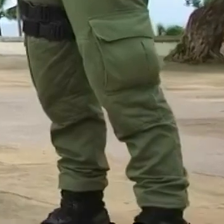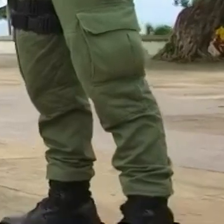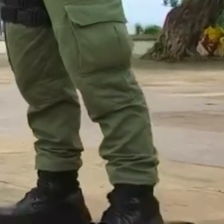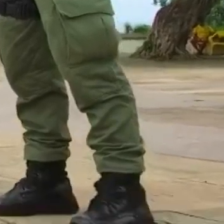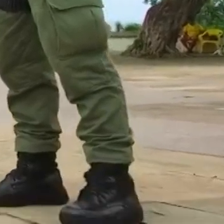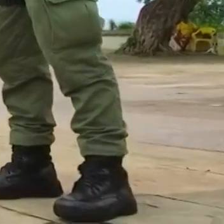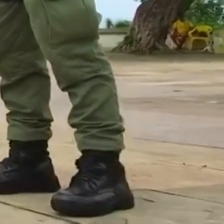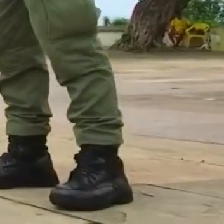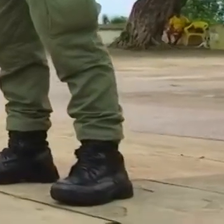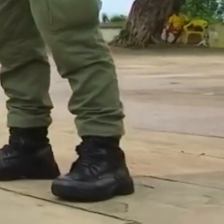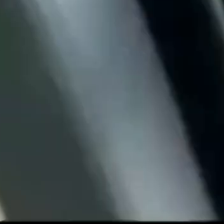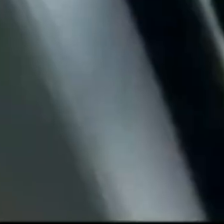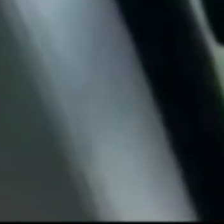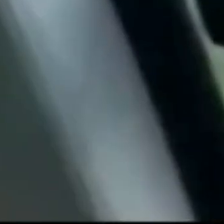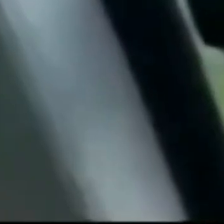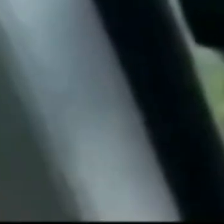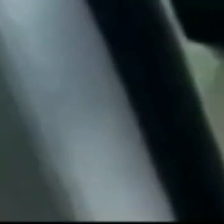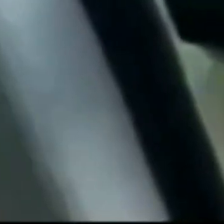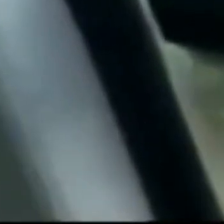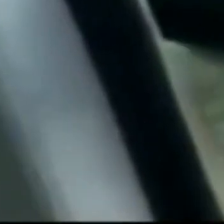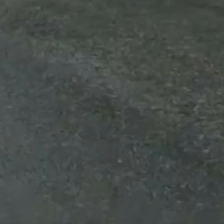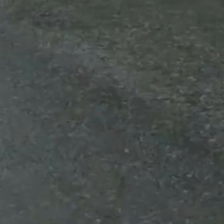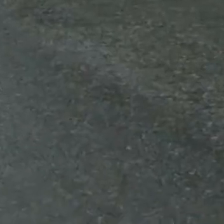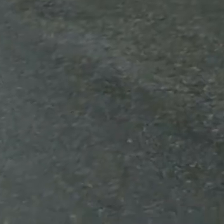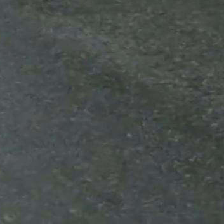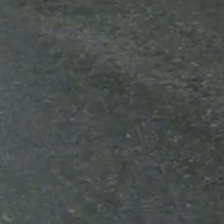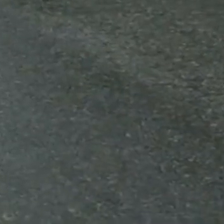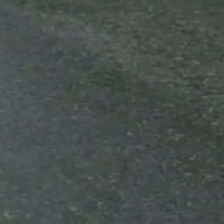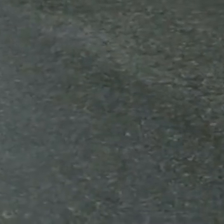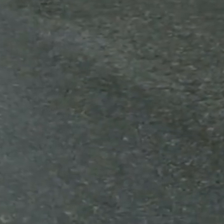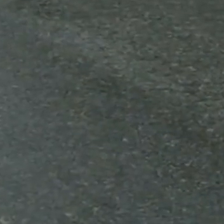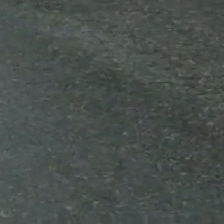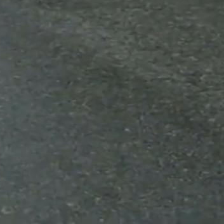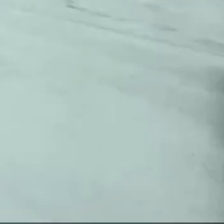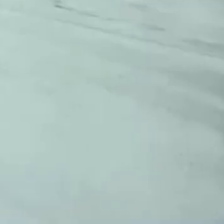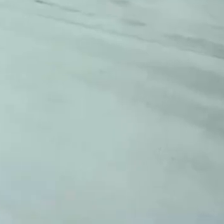construída dia a dia, sem feriado, na chuva,